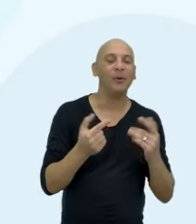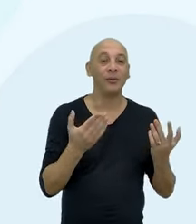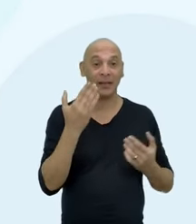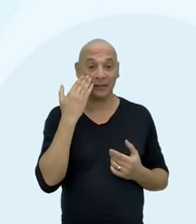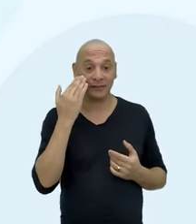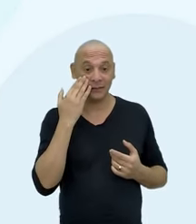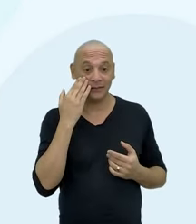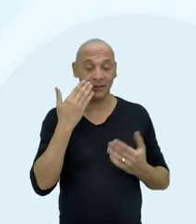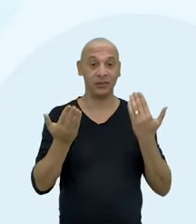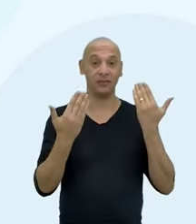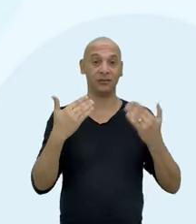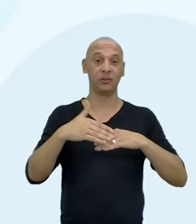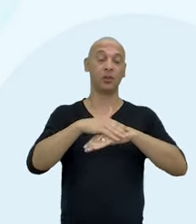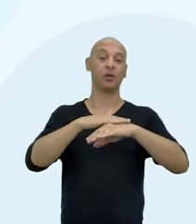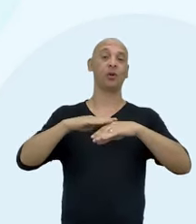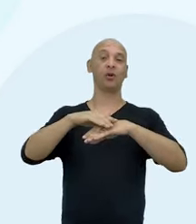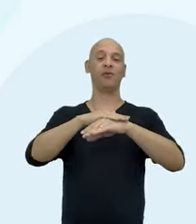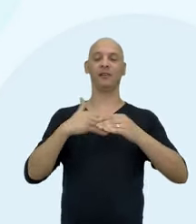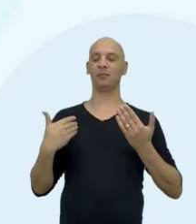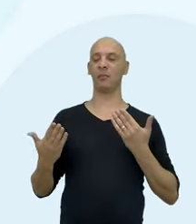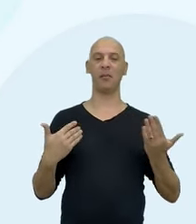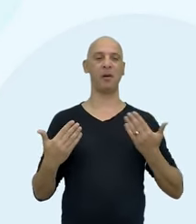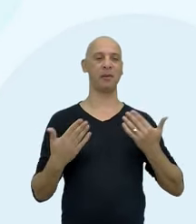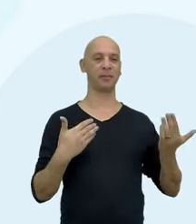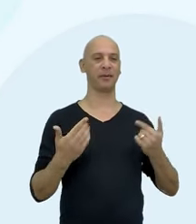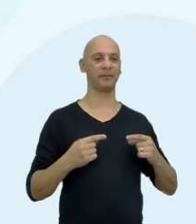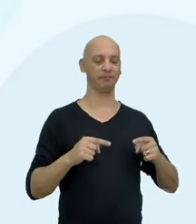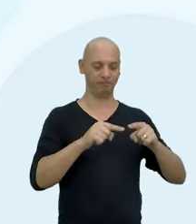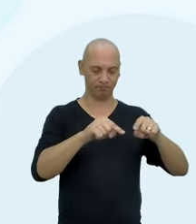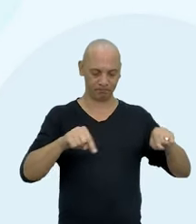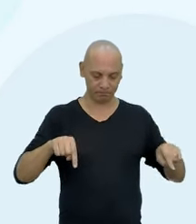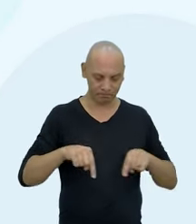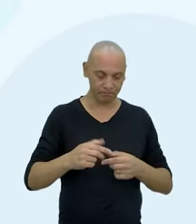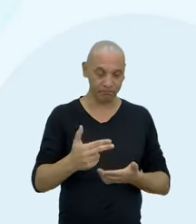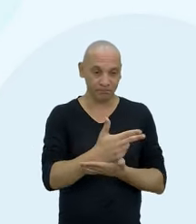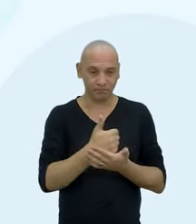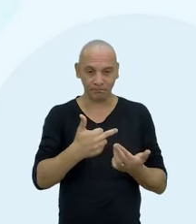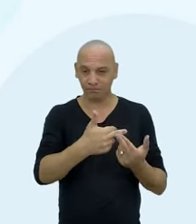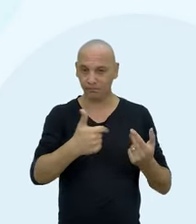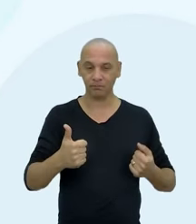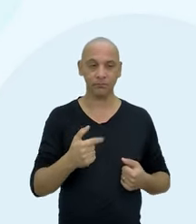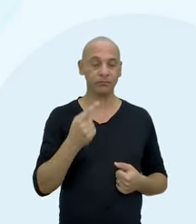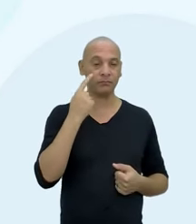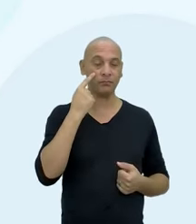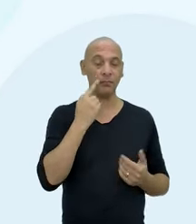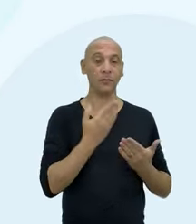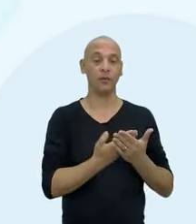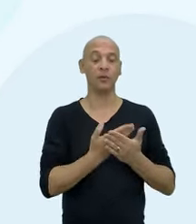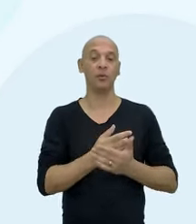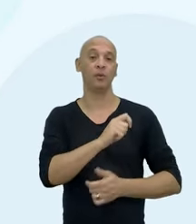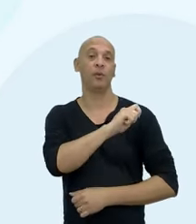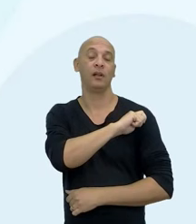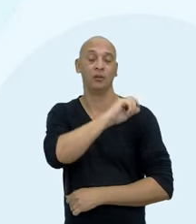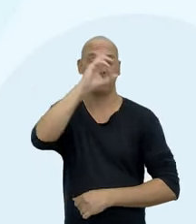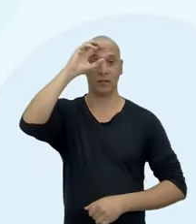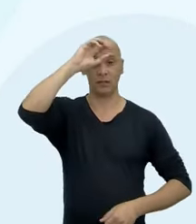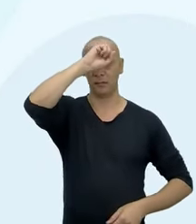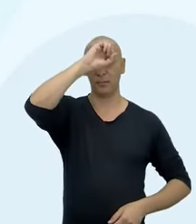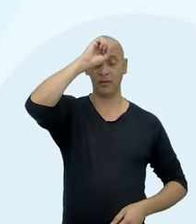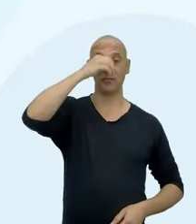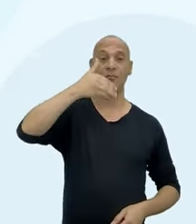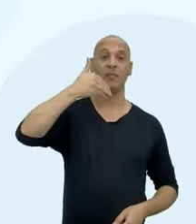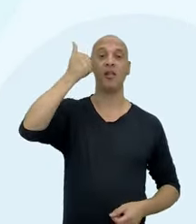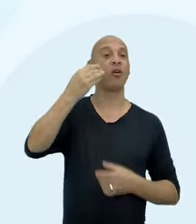e a discussão entre Então a gente tem ali que as teorias dizem que os estudantes aprendem melhor